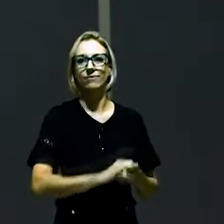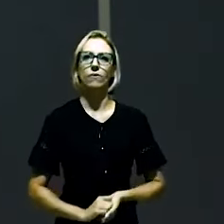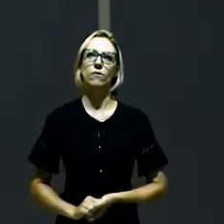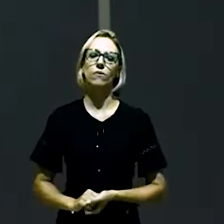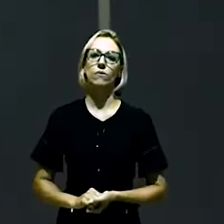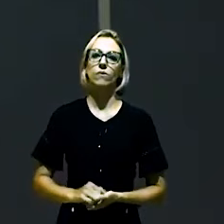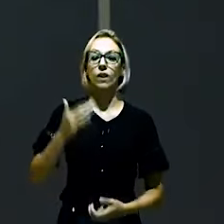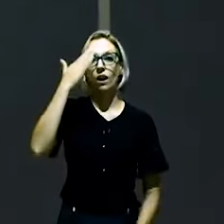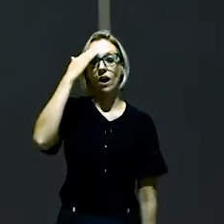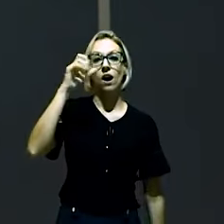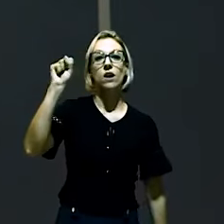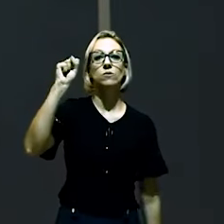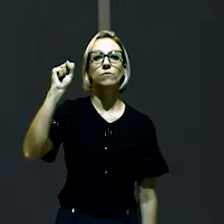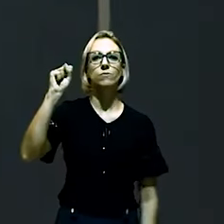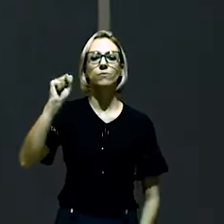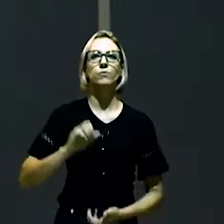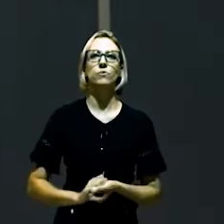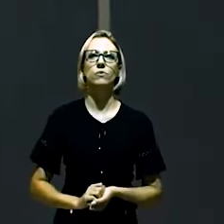Salomão se tornou morno.